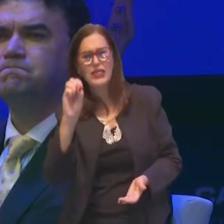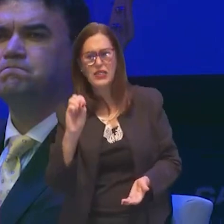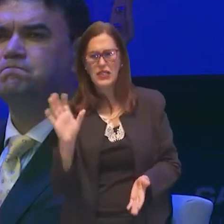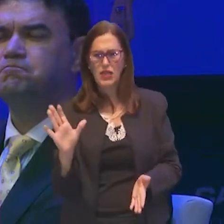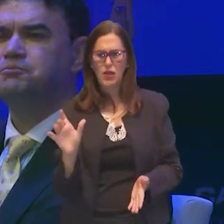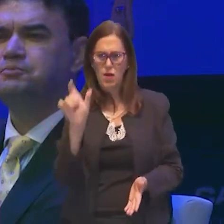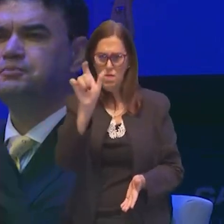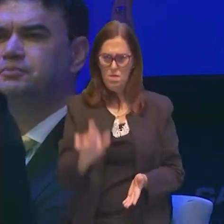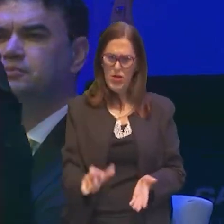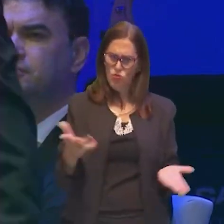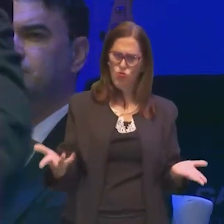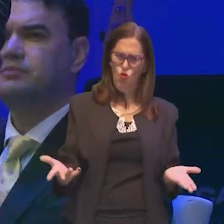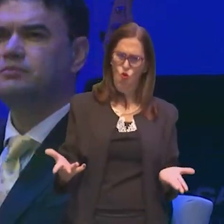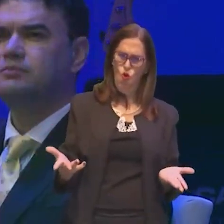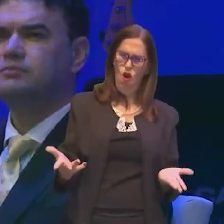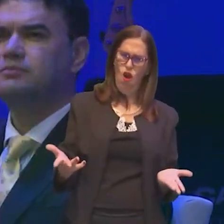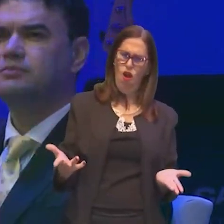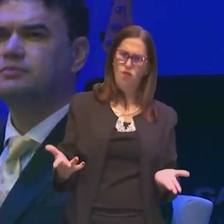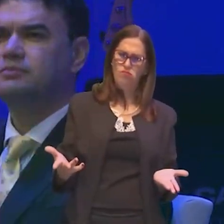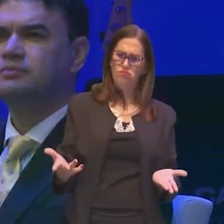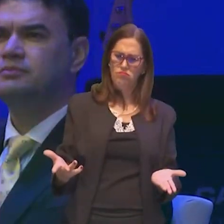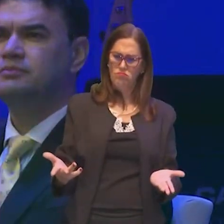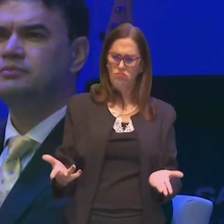ser uma pessoa altamente